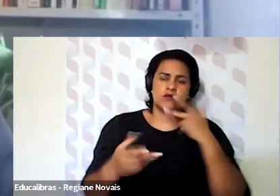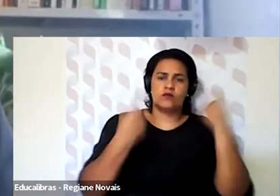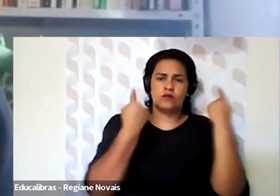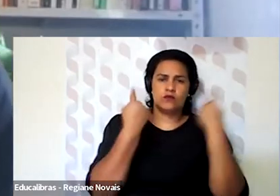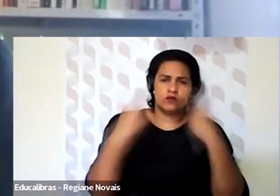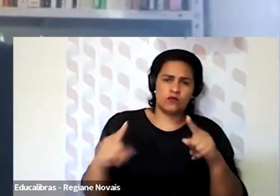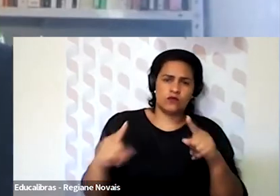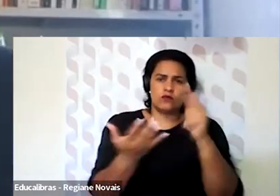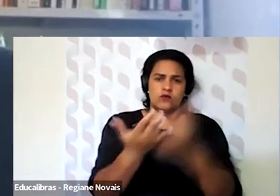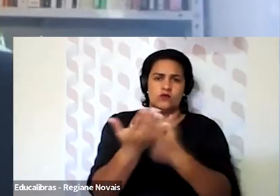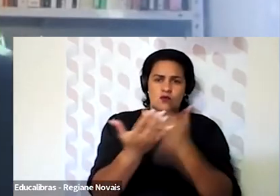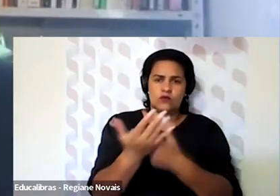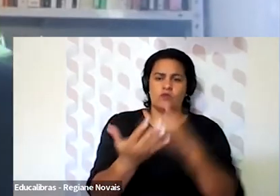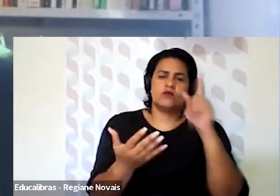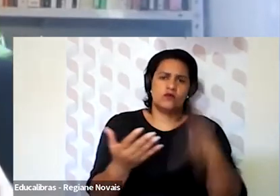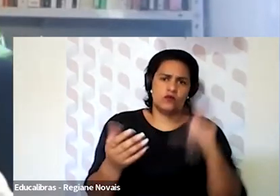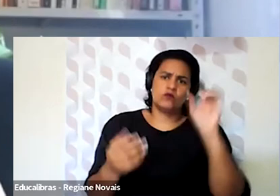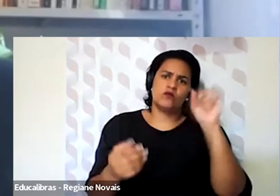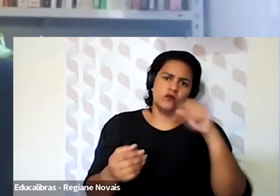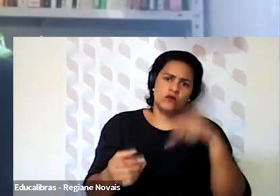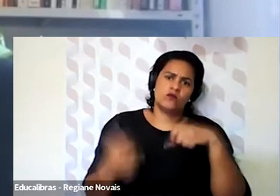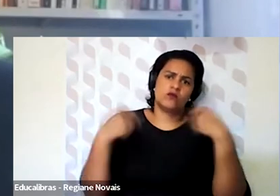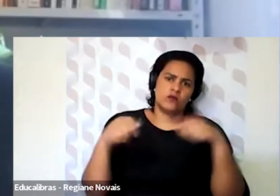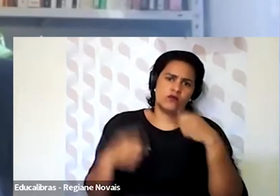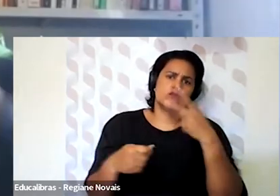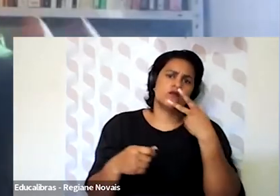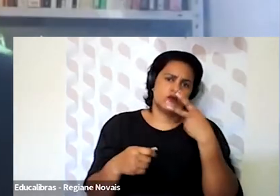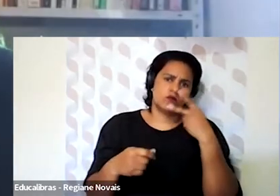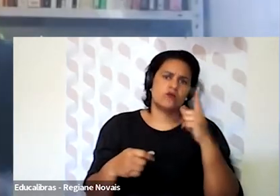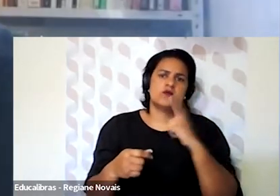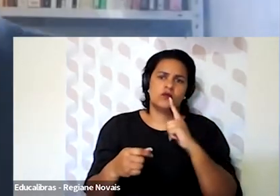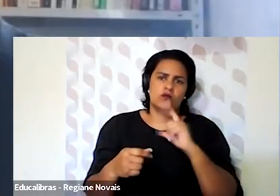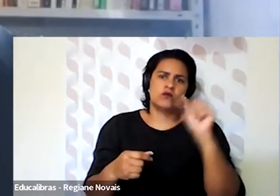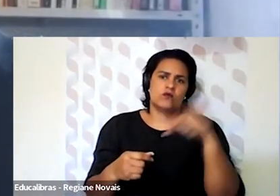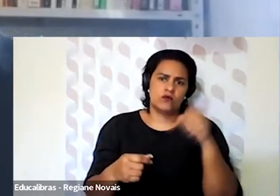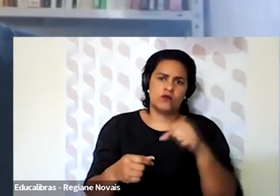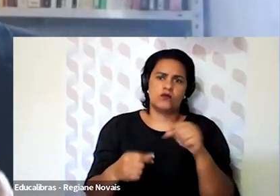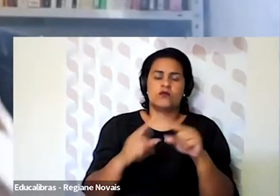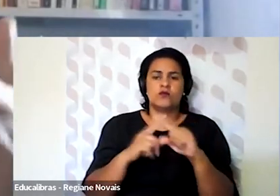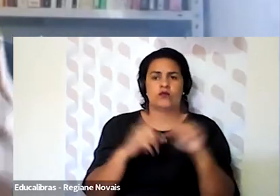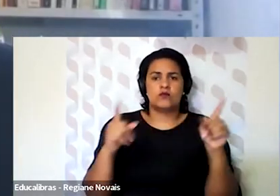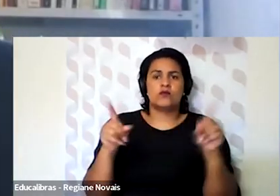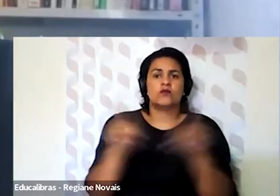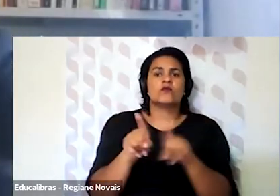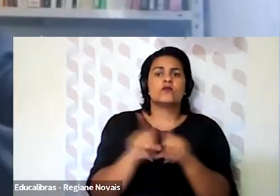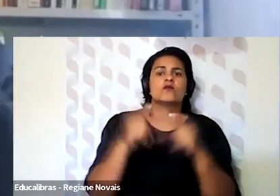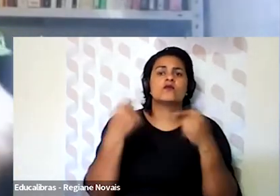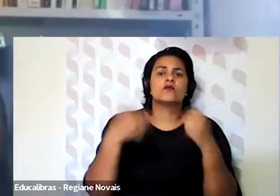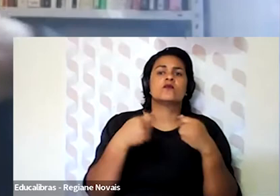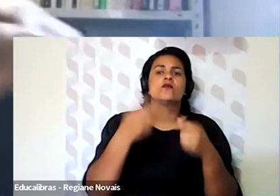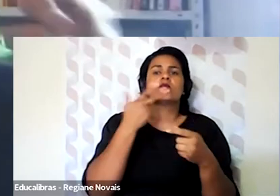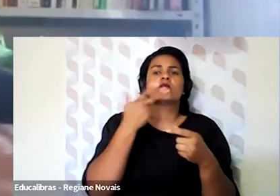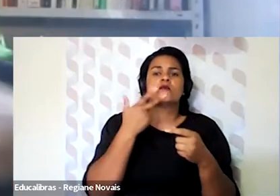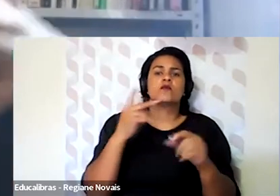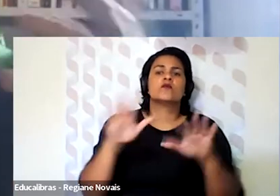interessante dizer, sim, que os jornalistas estão sob ataque. O jornalismo está sob ataque. Mas a gente tem que se perguntar também em que medida o